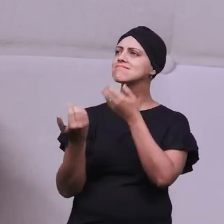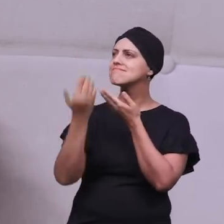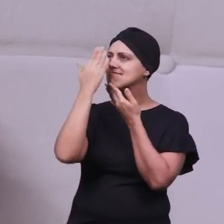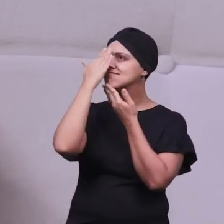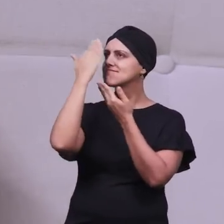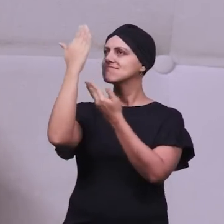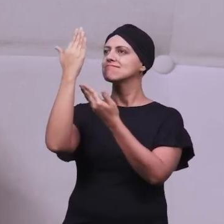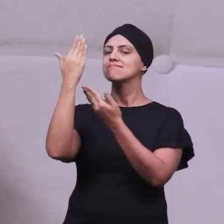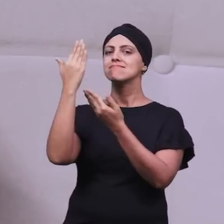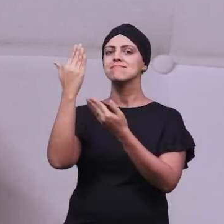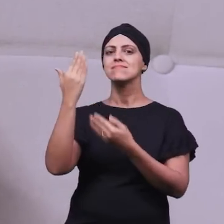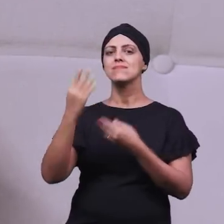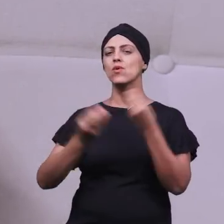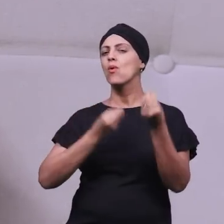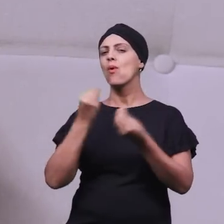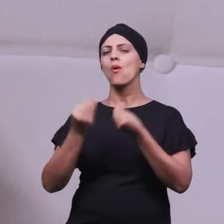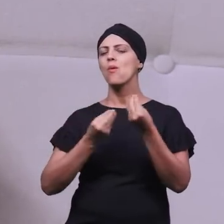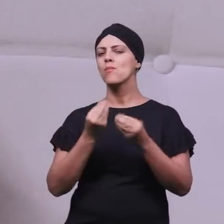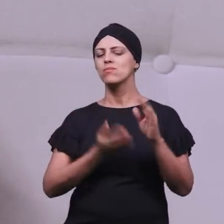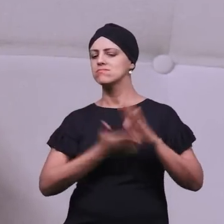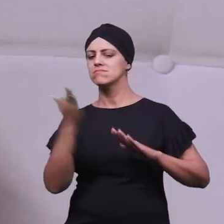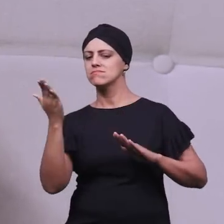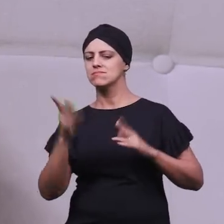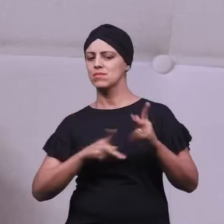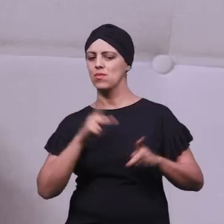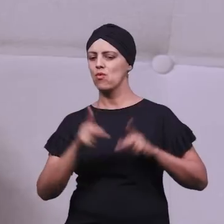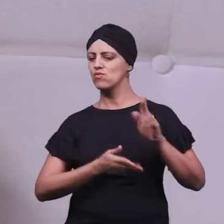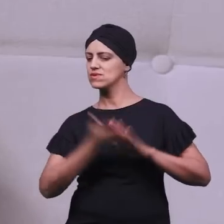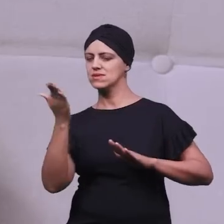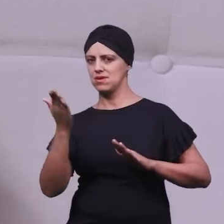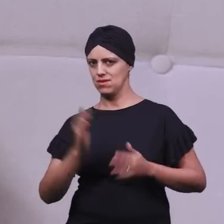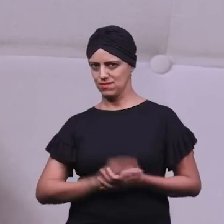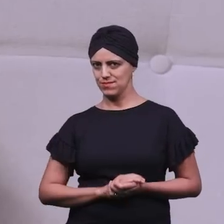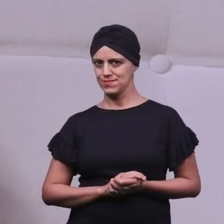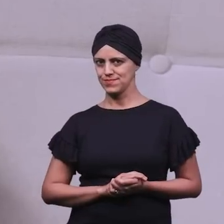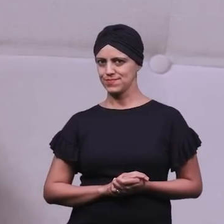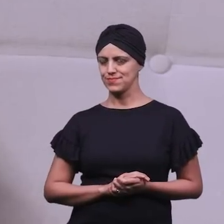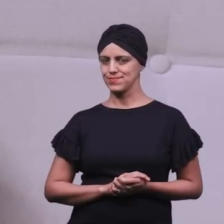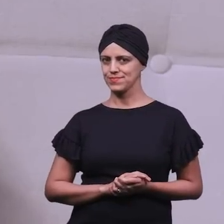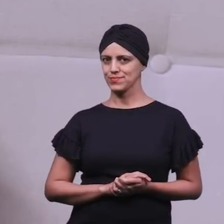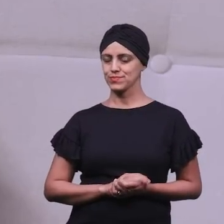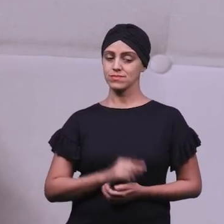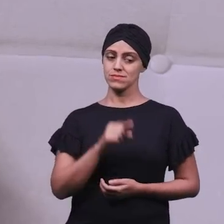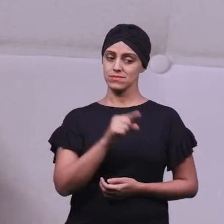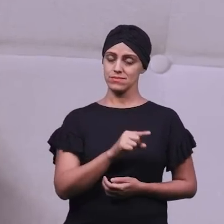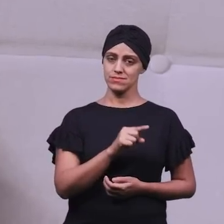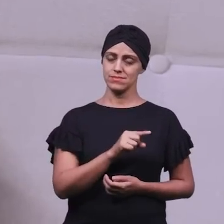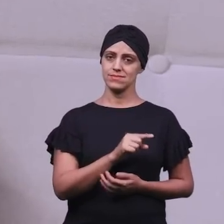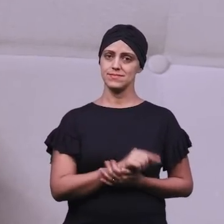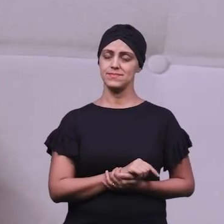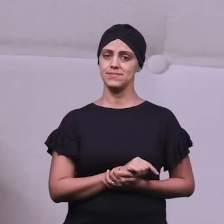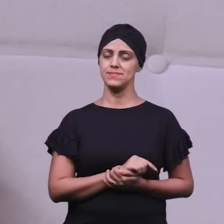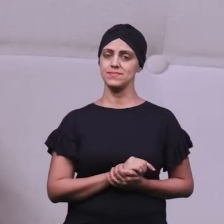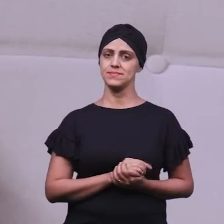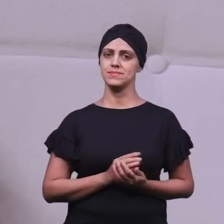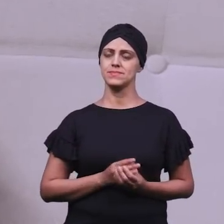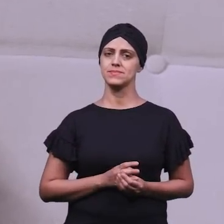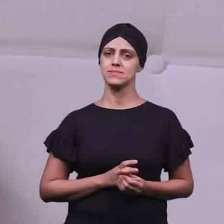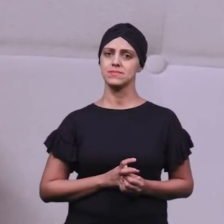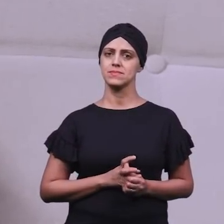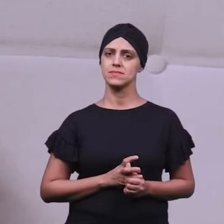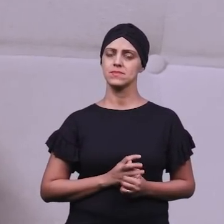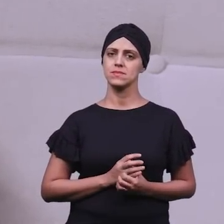saída. E no louvor, ele registrou como foi a saída. Certo? Então,